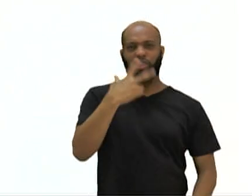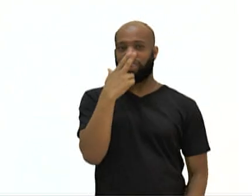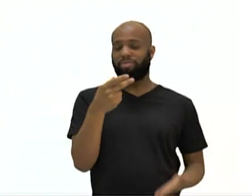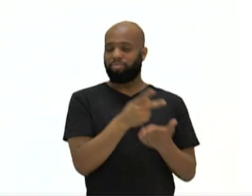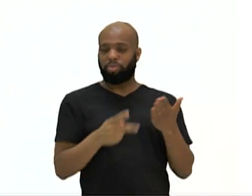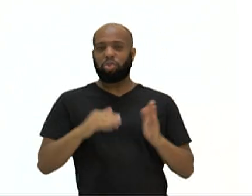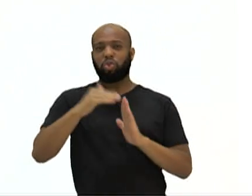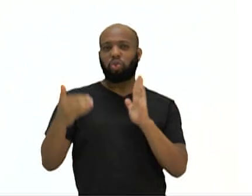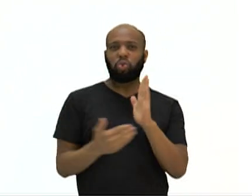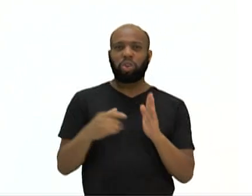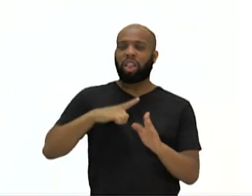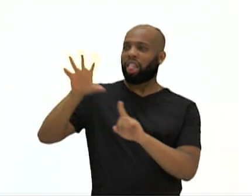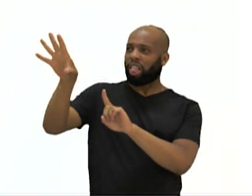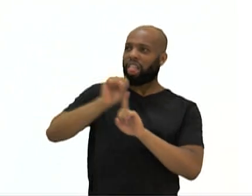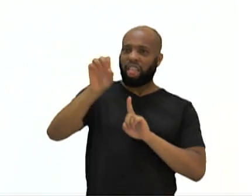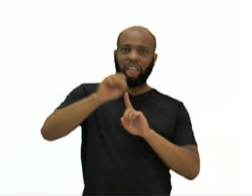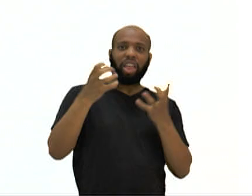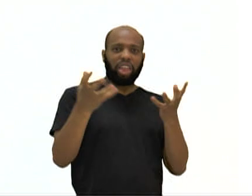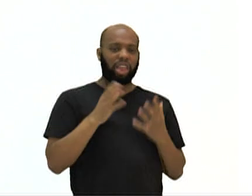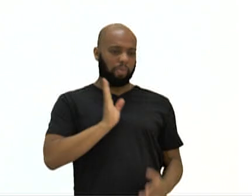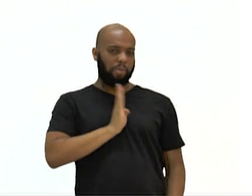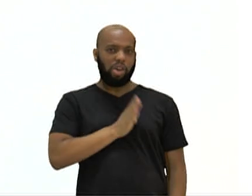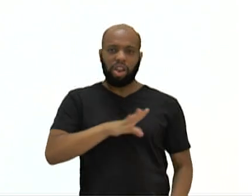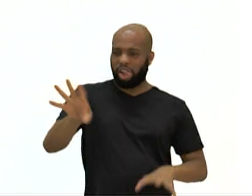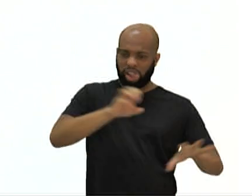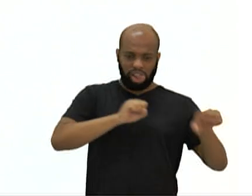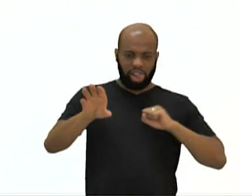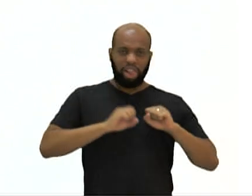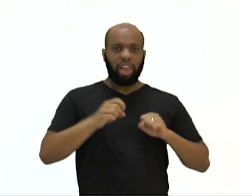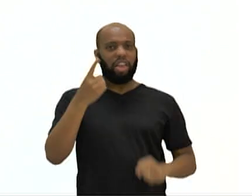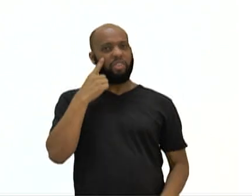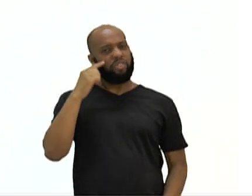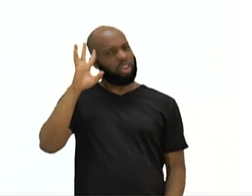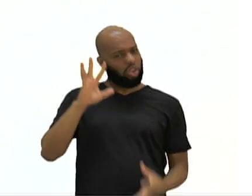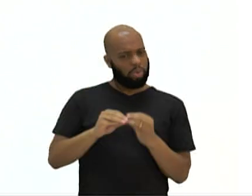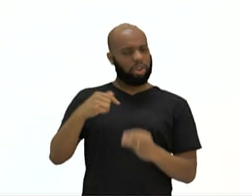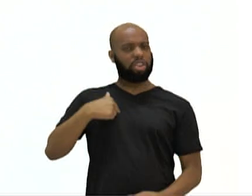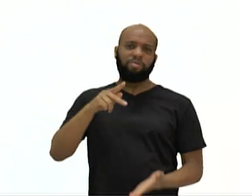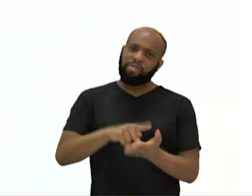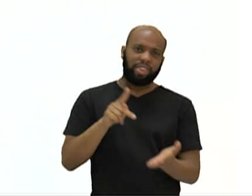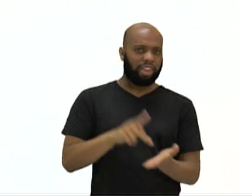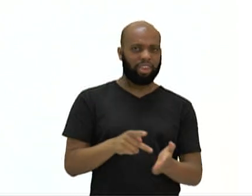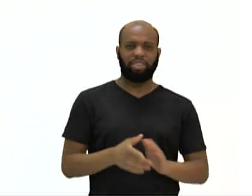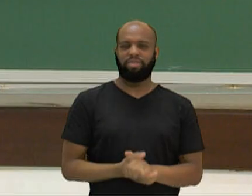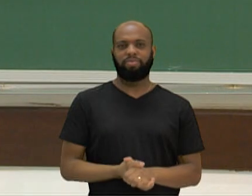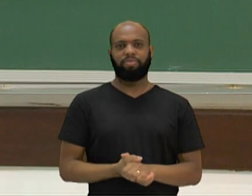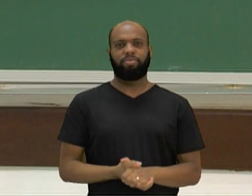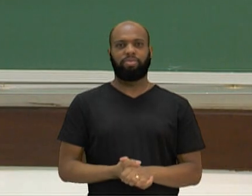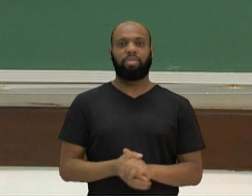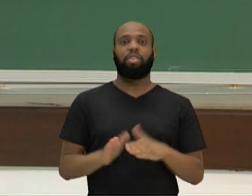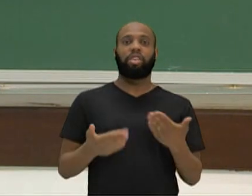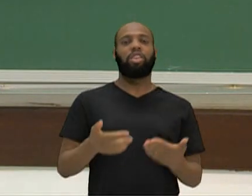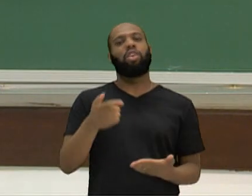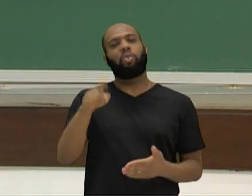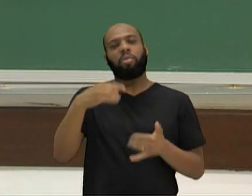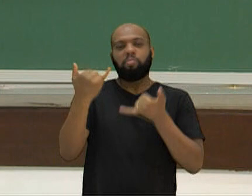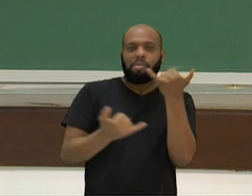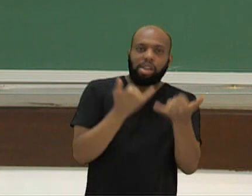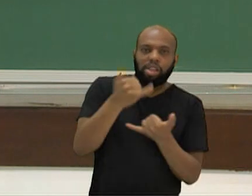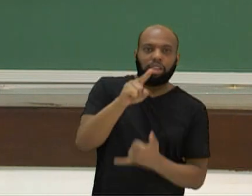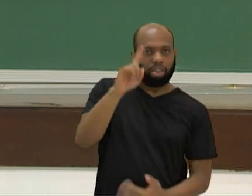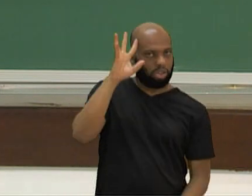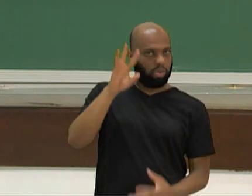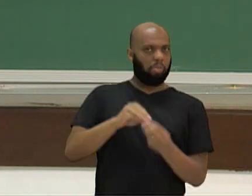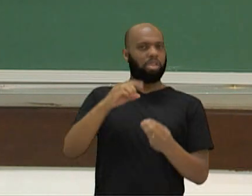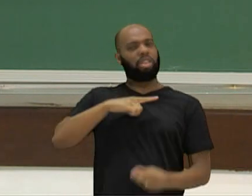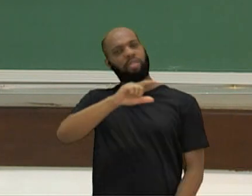Tudo que a antena captar, meu coração captura. Vê se me entende pelo menos de uma vez, criatura. Então, mais uma brincadeirinha para vocês